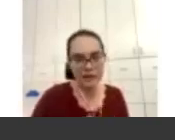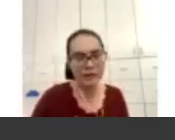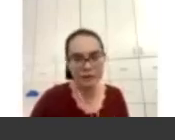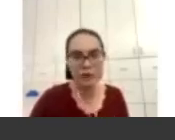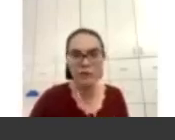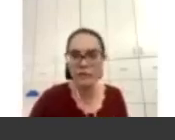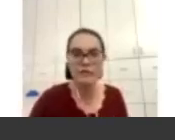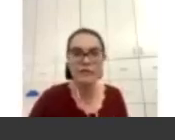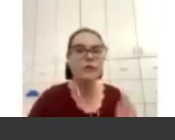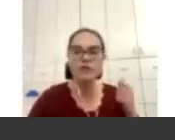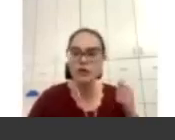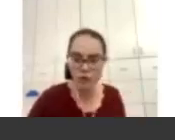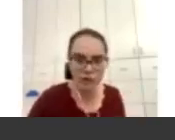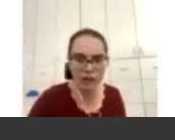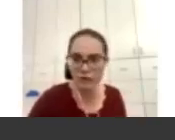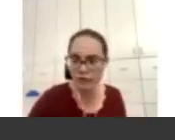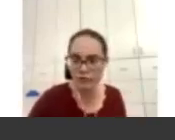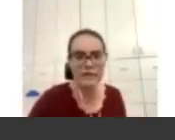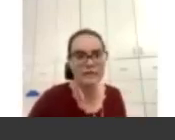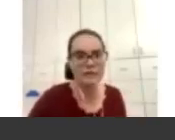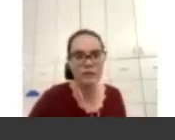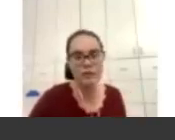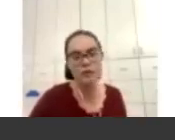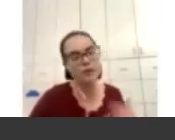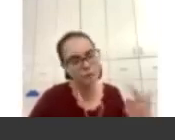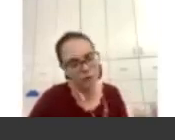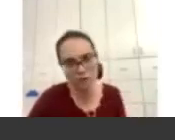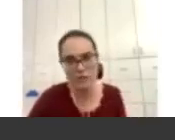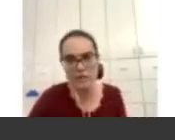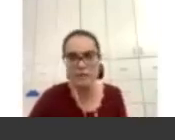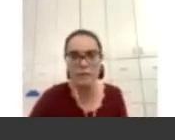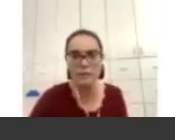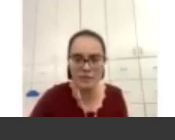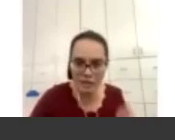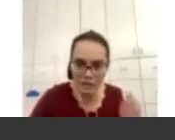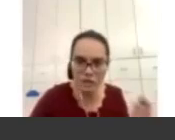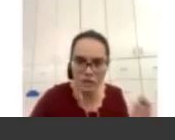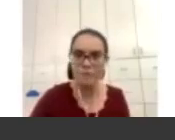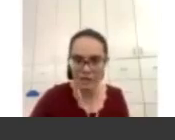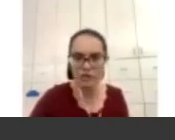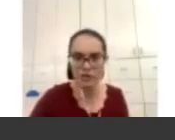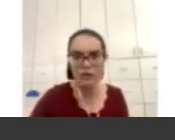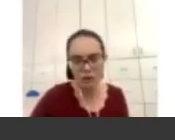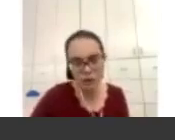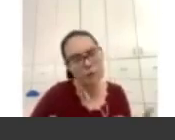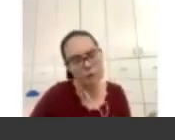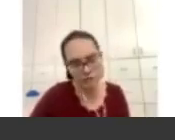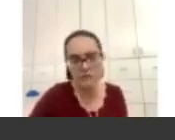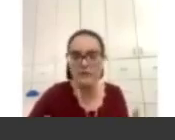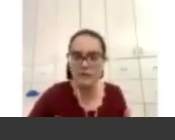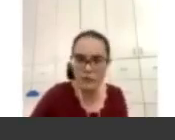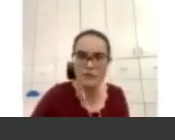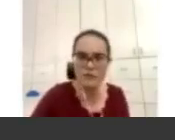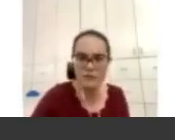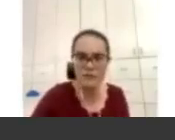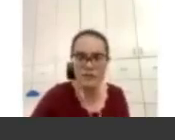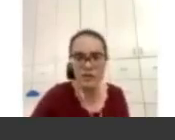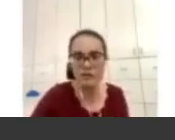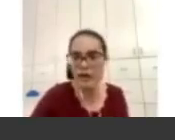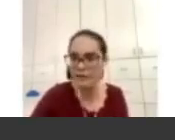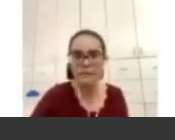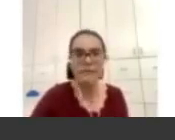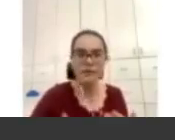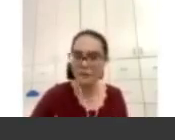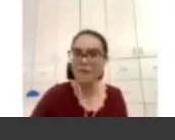solicitação na plataforma do Telesaúde, incluir a foto da lesão que ficou em dúvida, pedir autorização para o paciente para retirar a foto, porque muitas vezes vão ser fotos, inclusive,